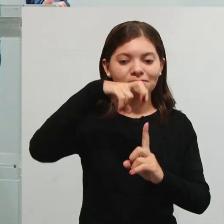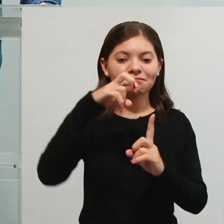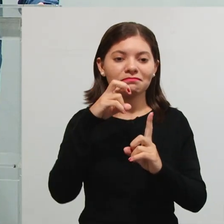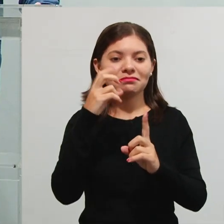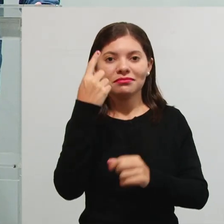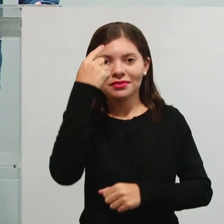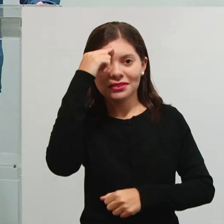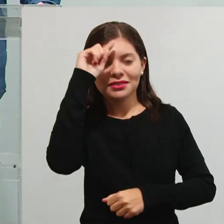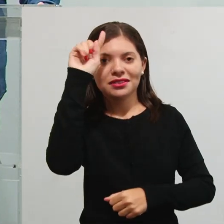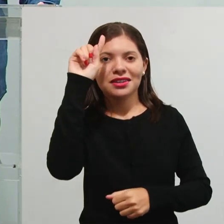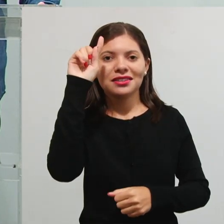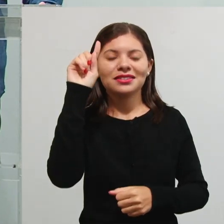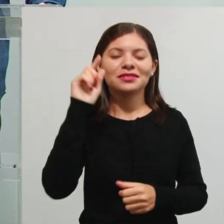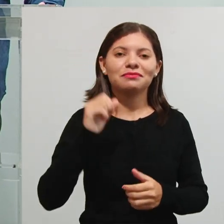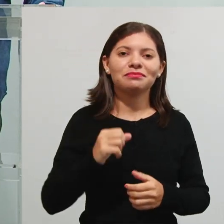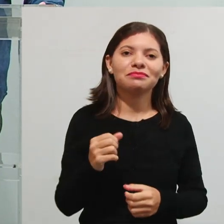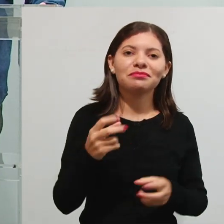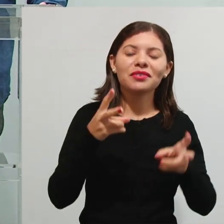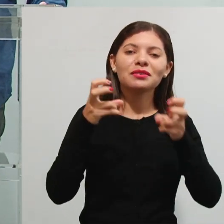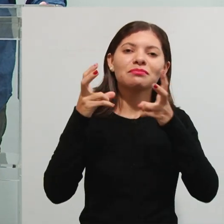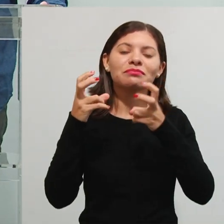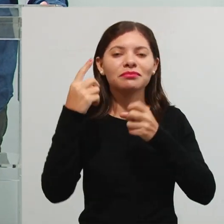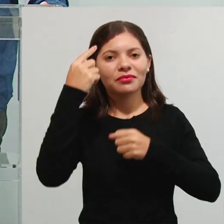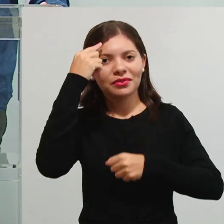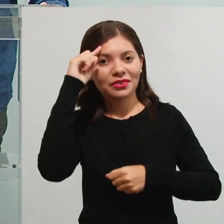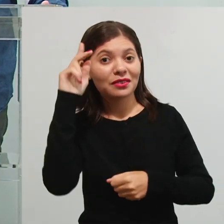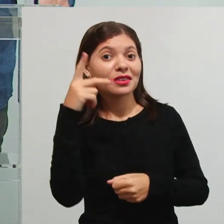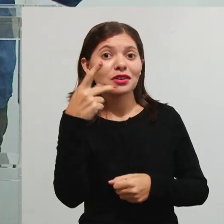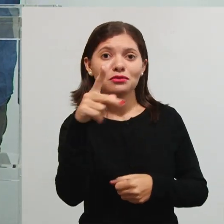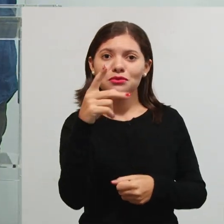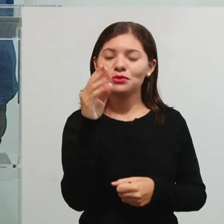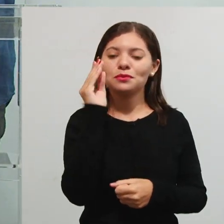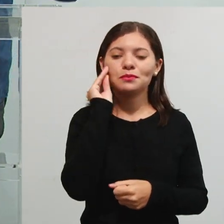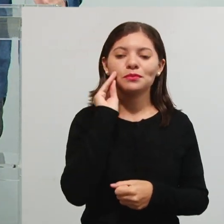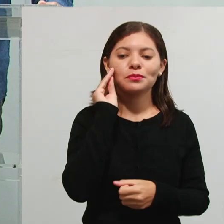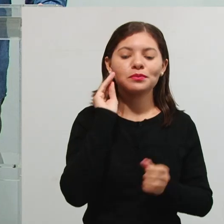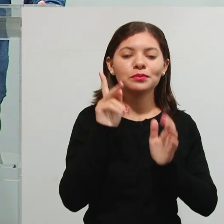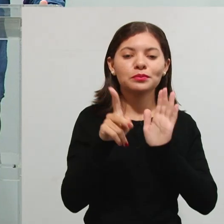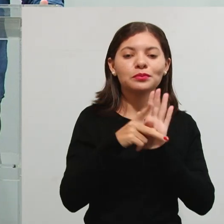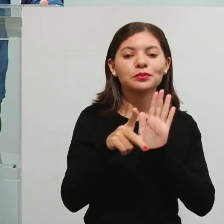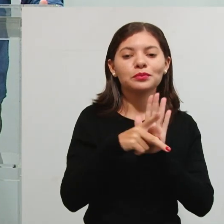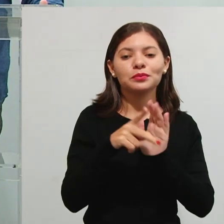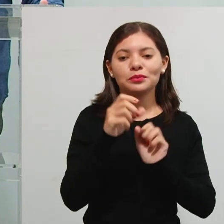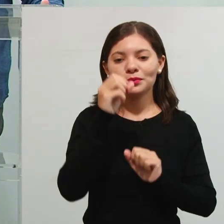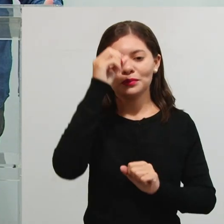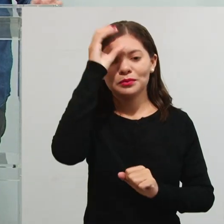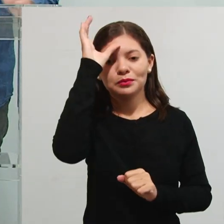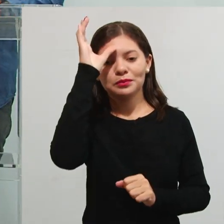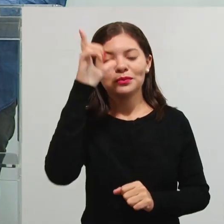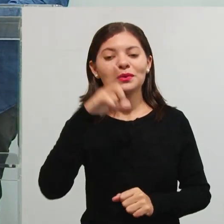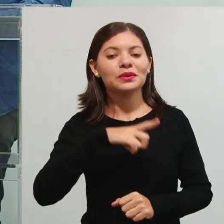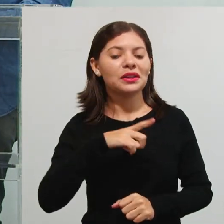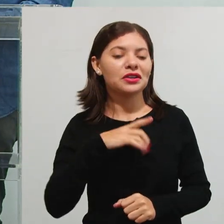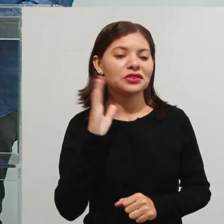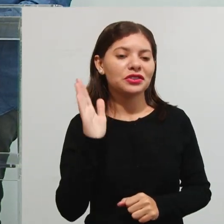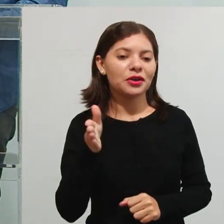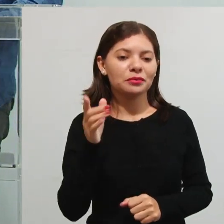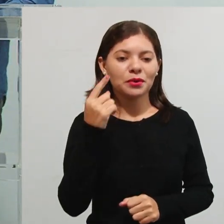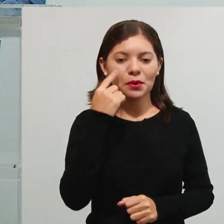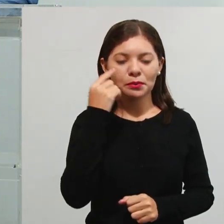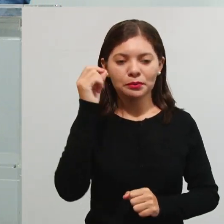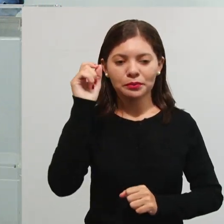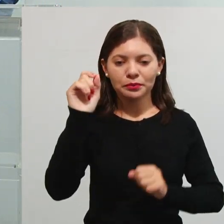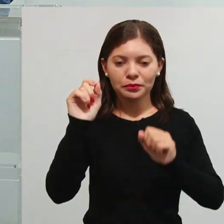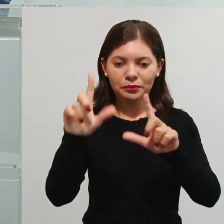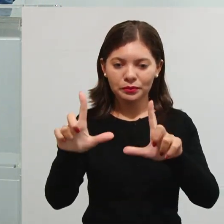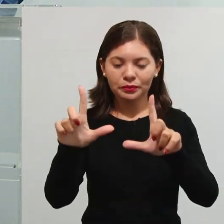surgindo. Então perceba que a ideia, ela vem da sua própria experiência e do conhecimento que você já tem, ok? Olha só outra coisa